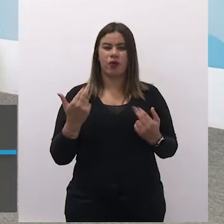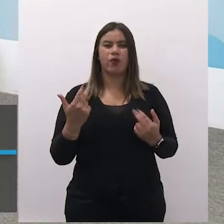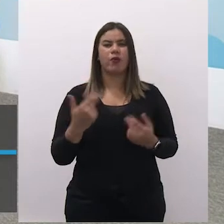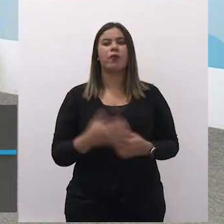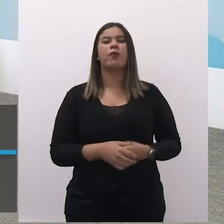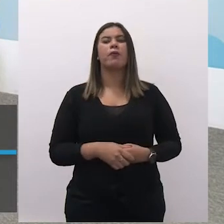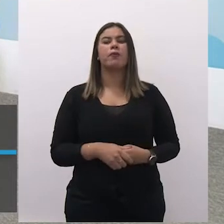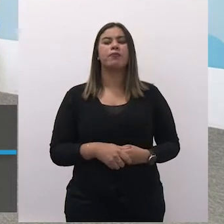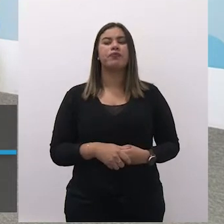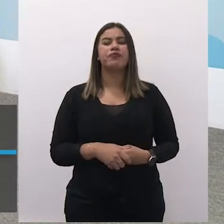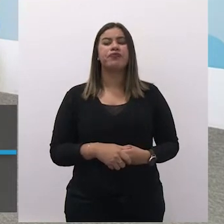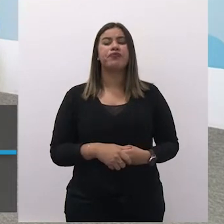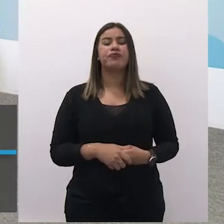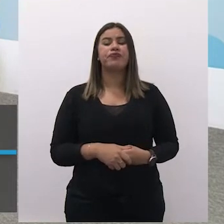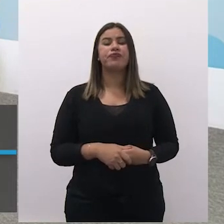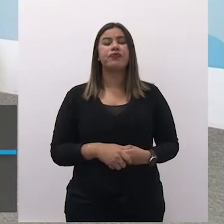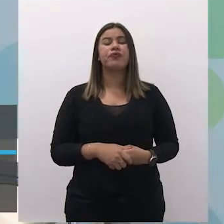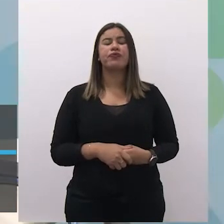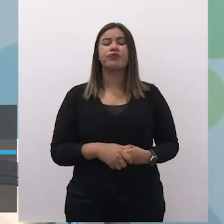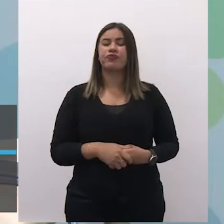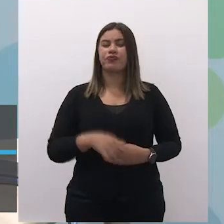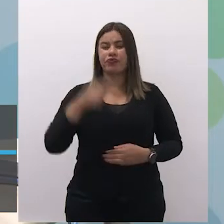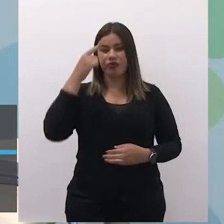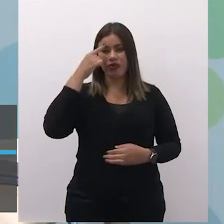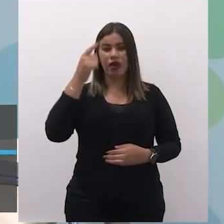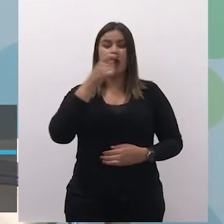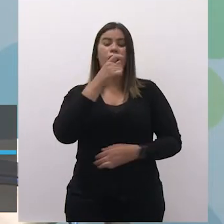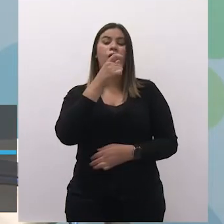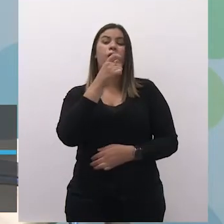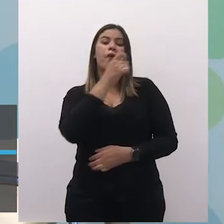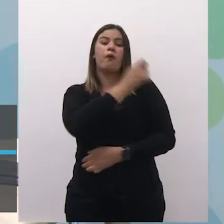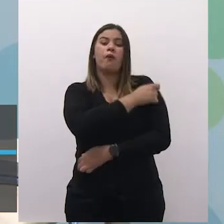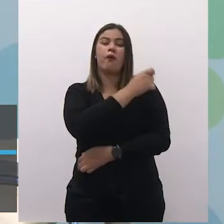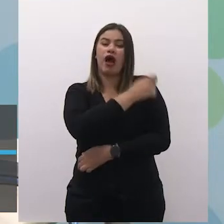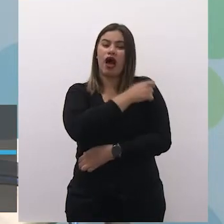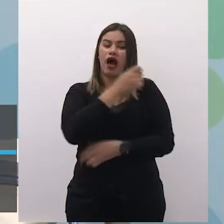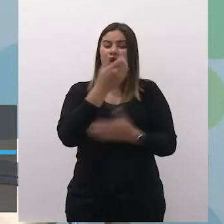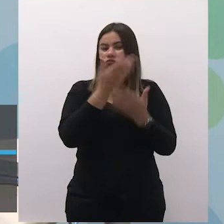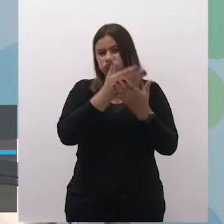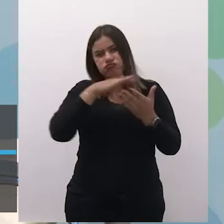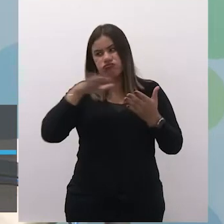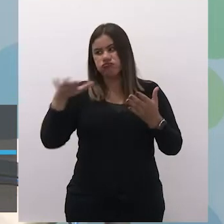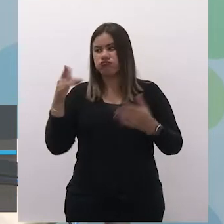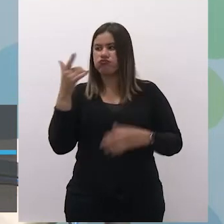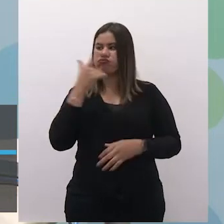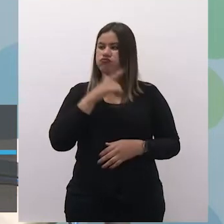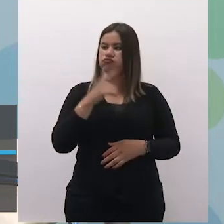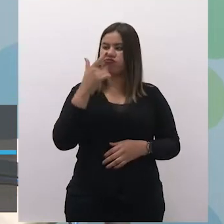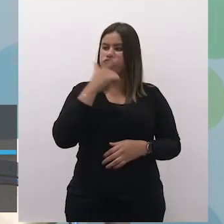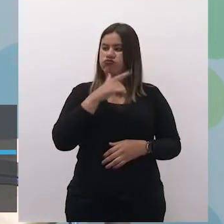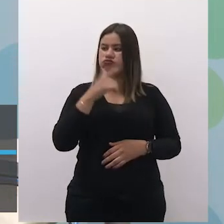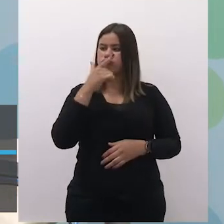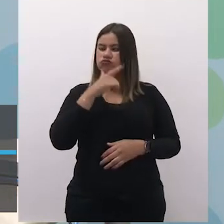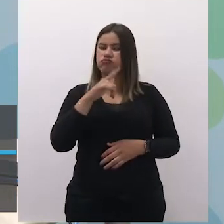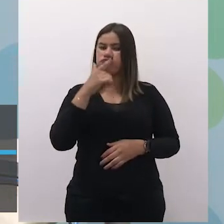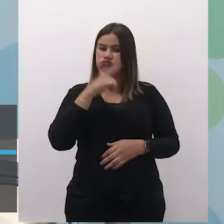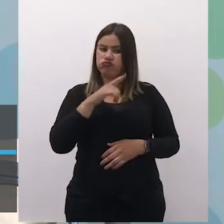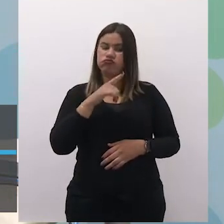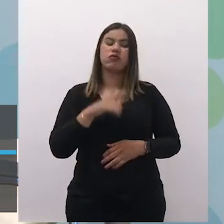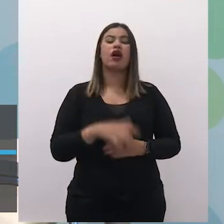te fazer. Porque para que o nosso estudante tenha um equilíbrio, seja ele emocional, seja ele